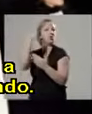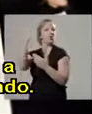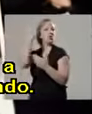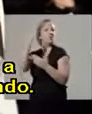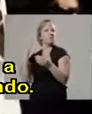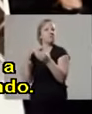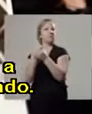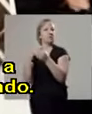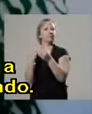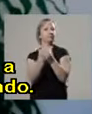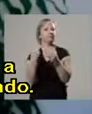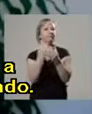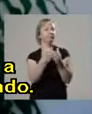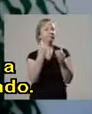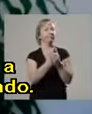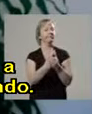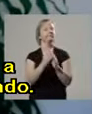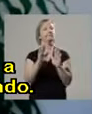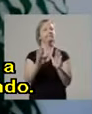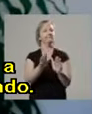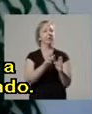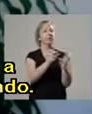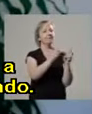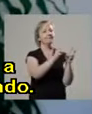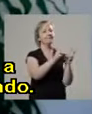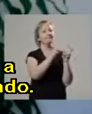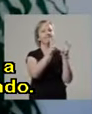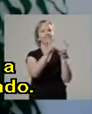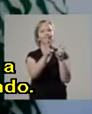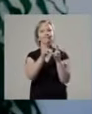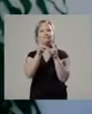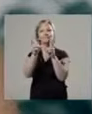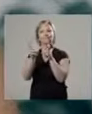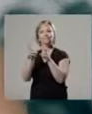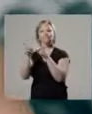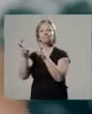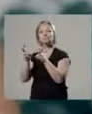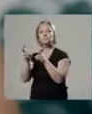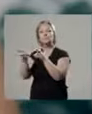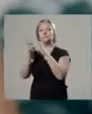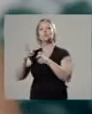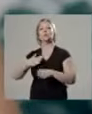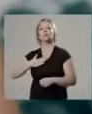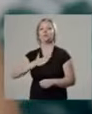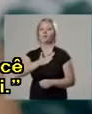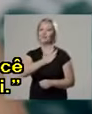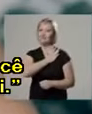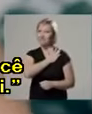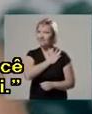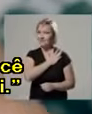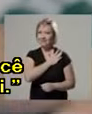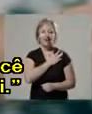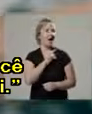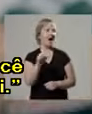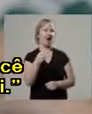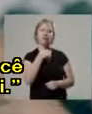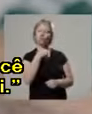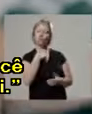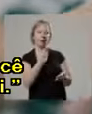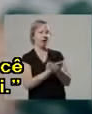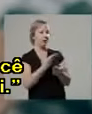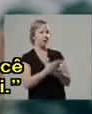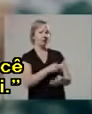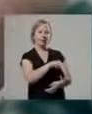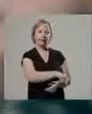normal, aí sim você começa a ver como é que é o mundo, aí começaram os preconceitos, aquela coisa, não pode